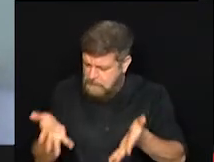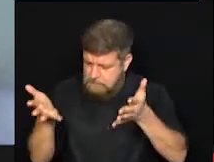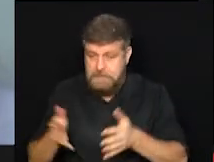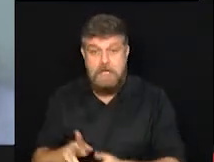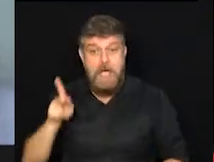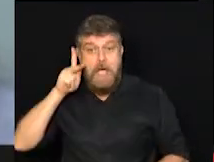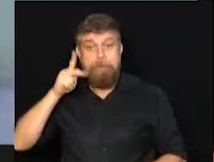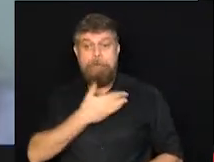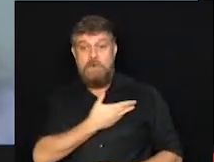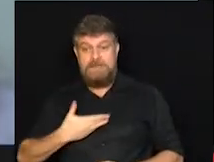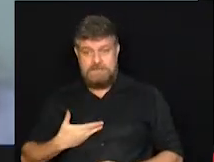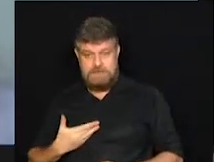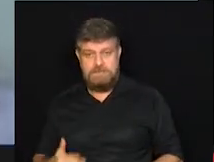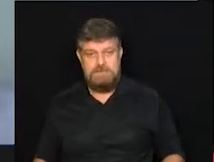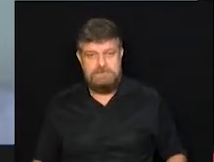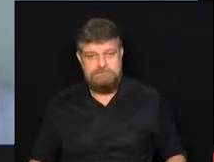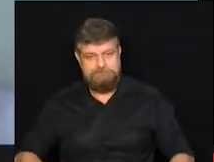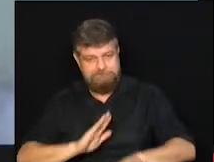políticas públicas.